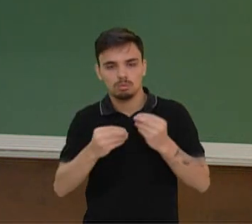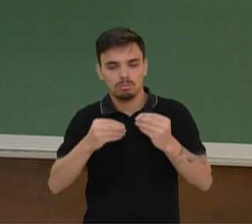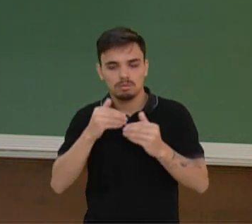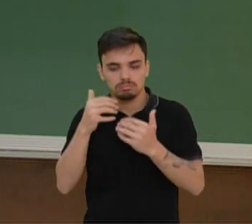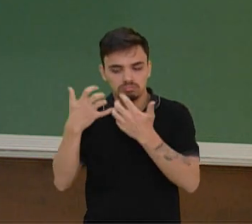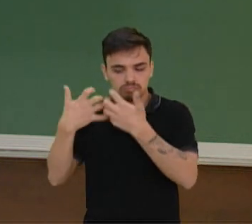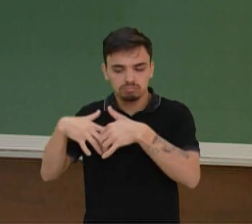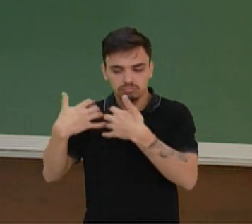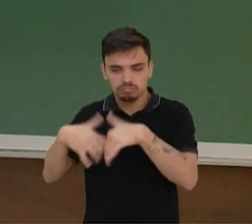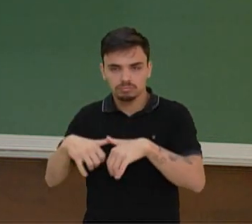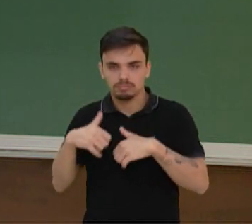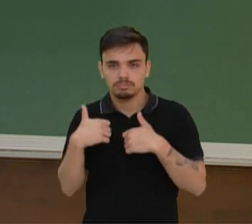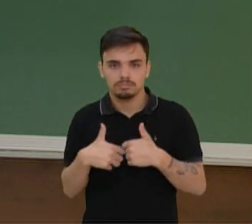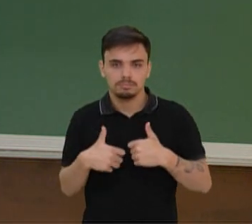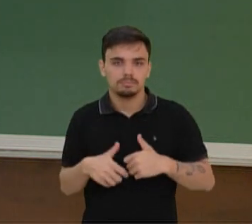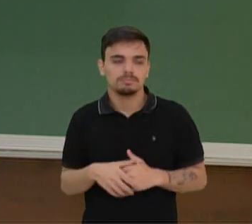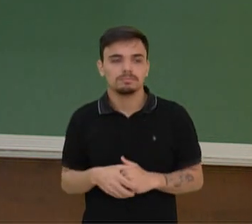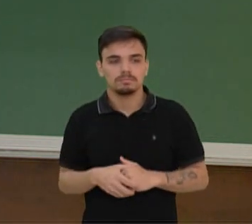tá ok?